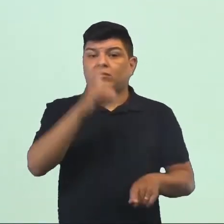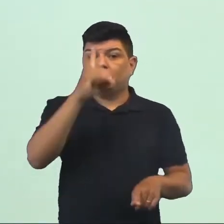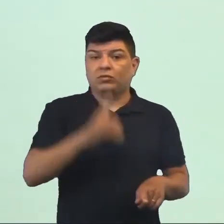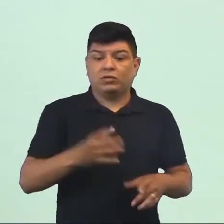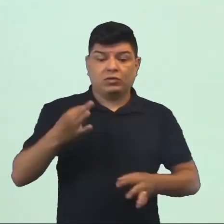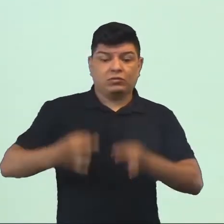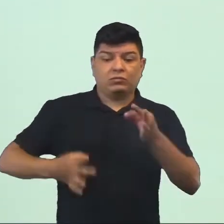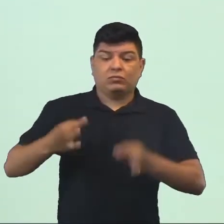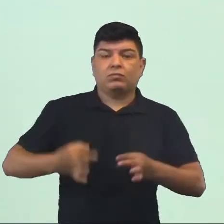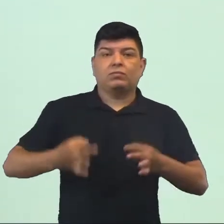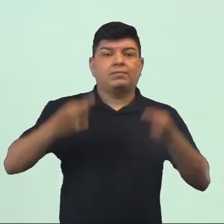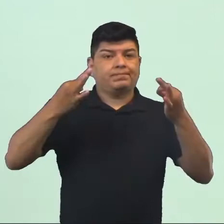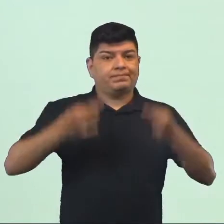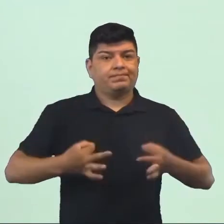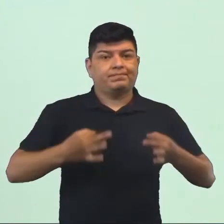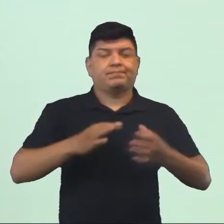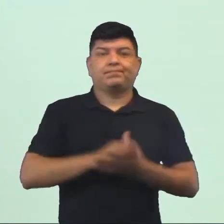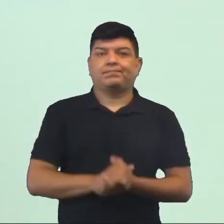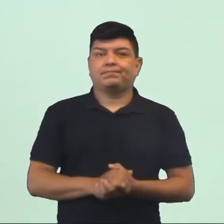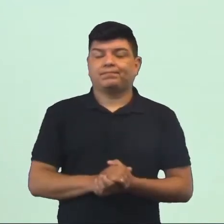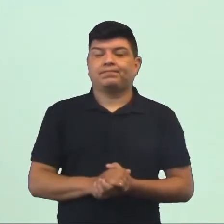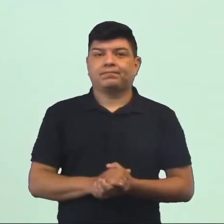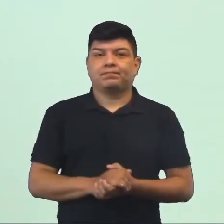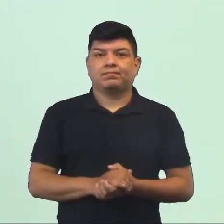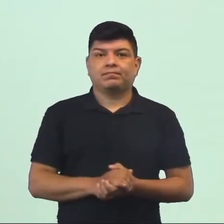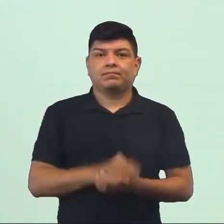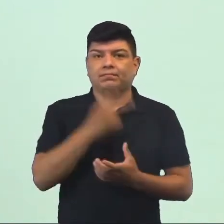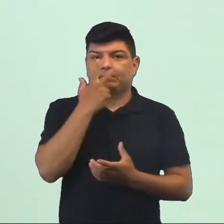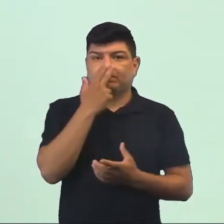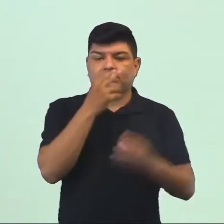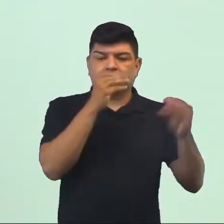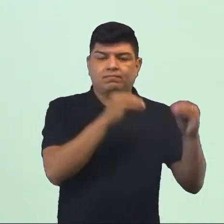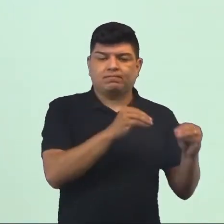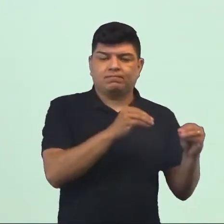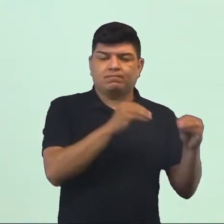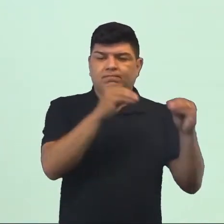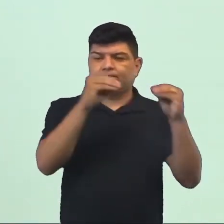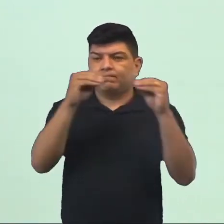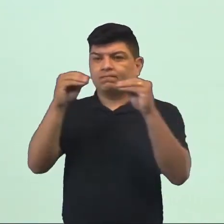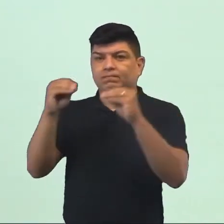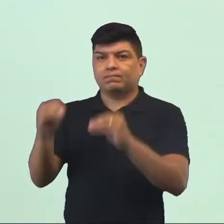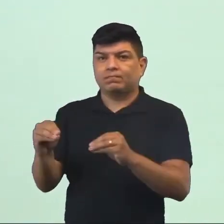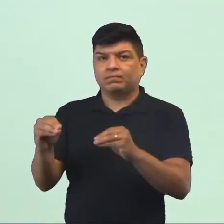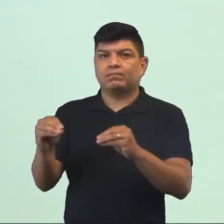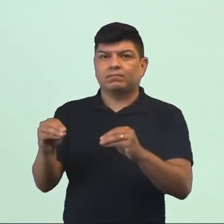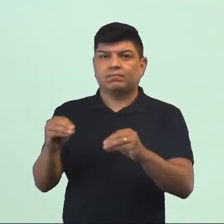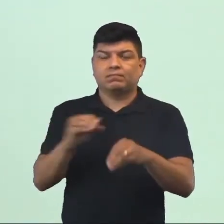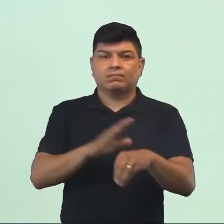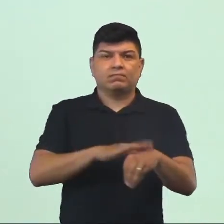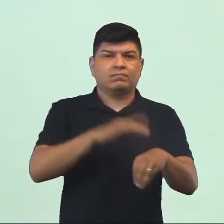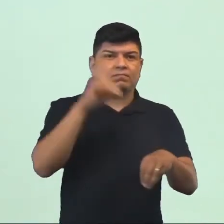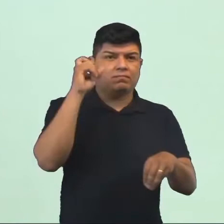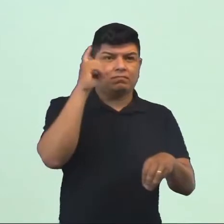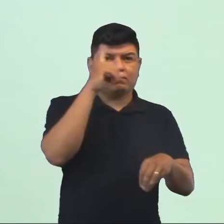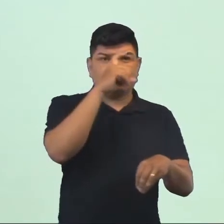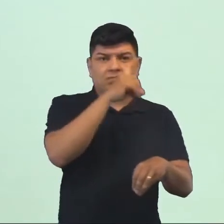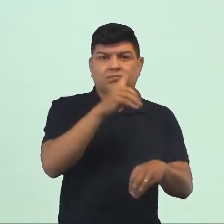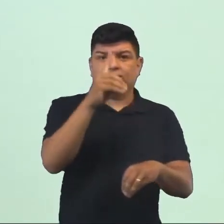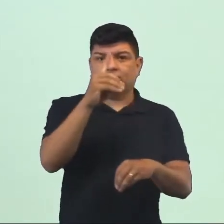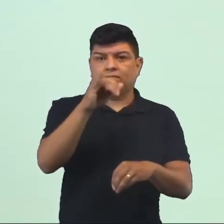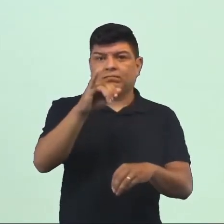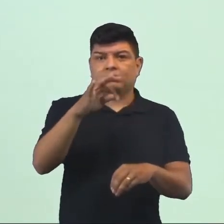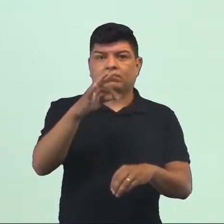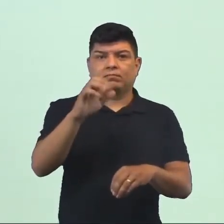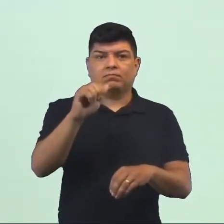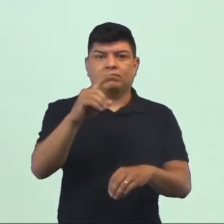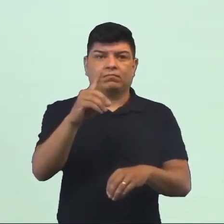julgamento justo. Então, a gente sai desse processo, né, da fase mais dura da ditadura militar